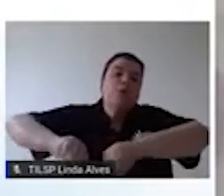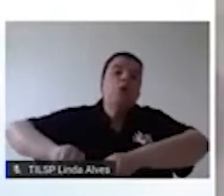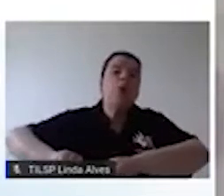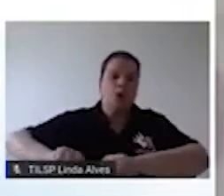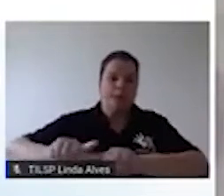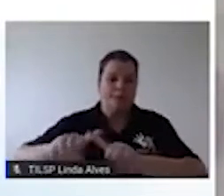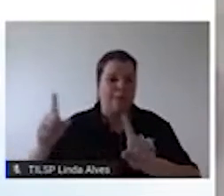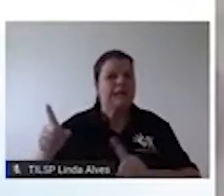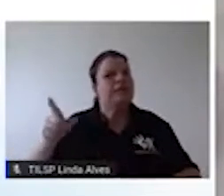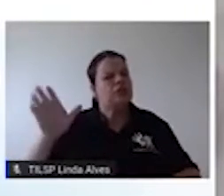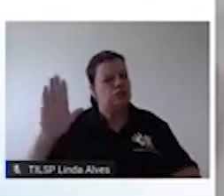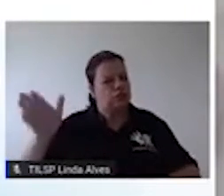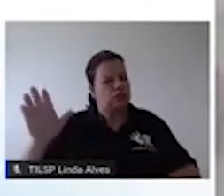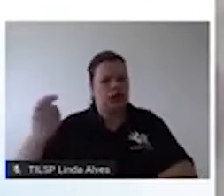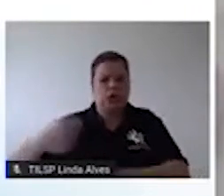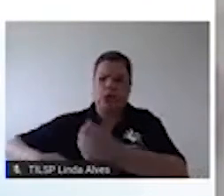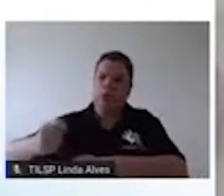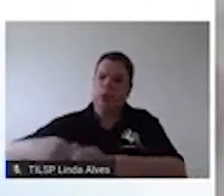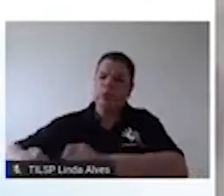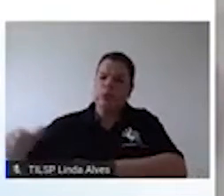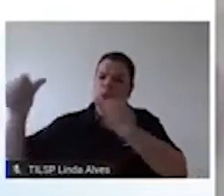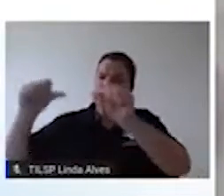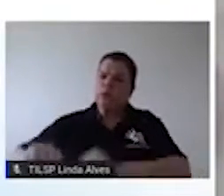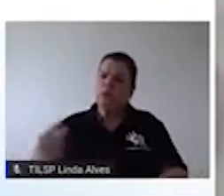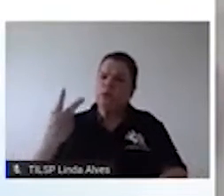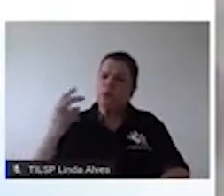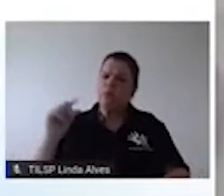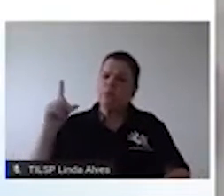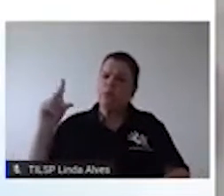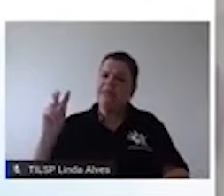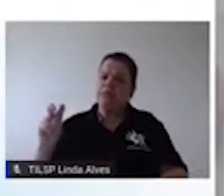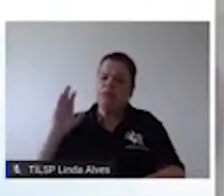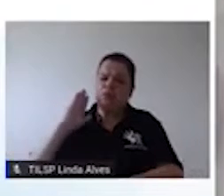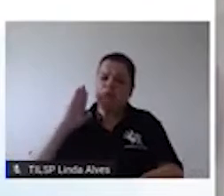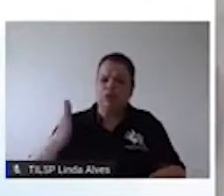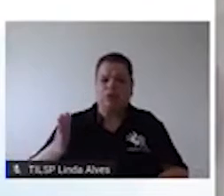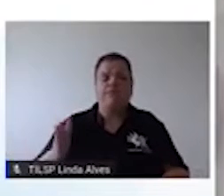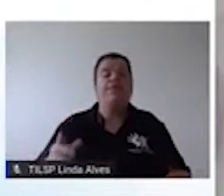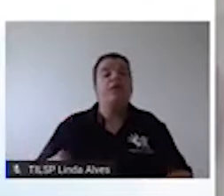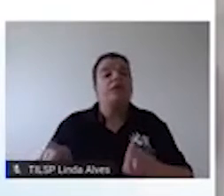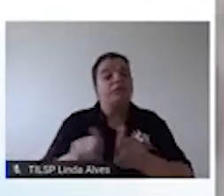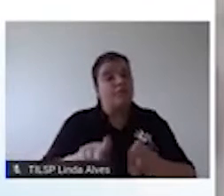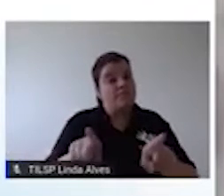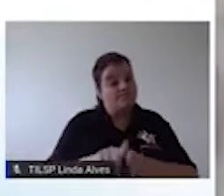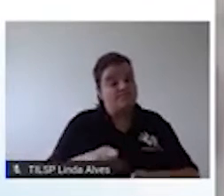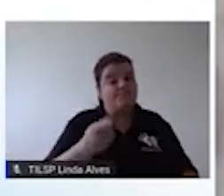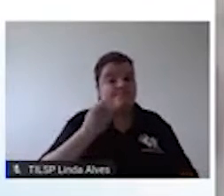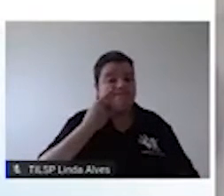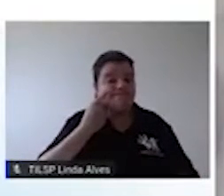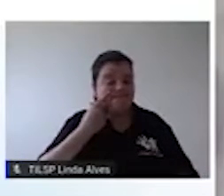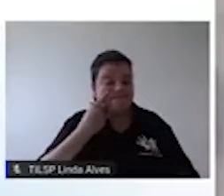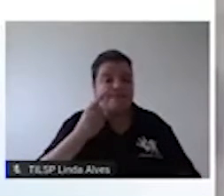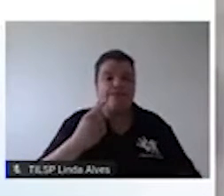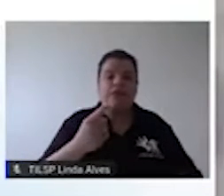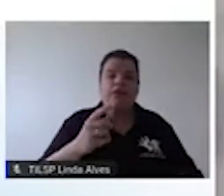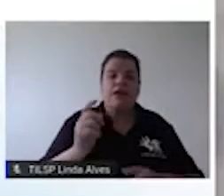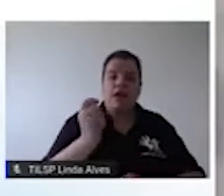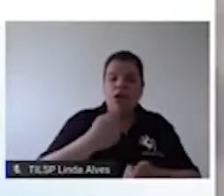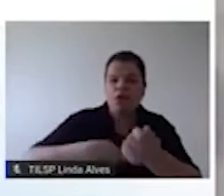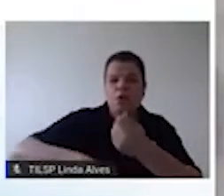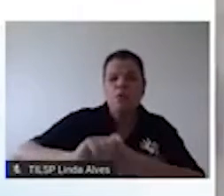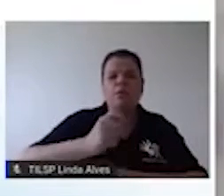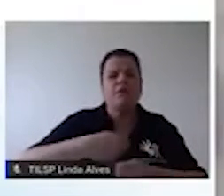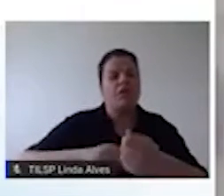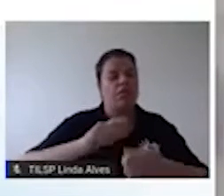base da análise que eu faço. Uma outra questão é que há